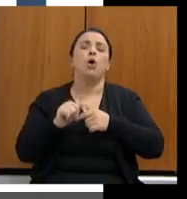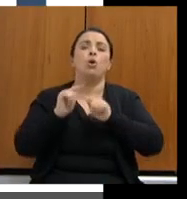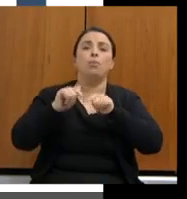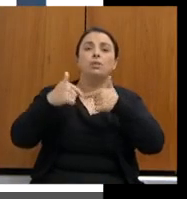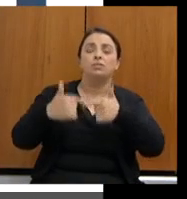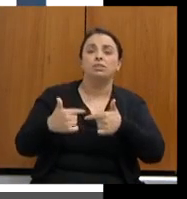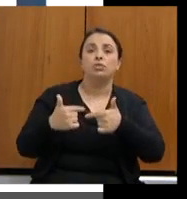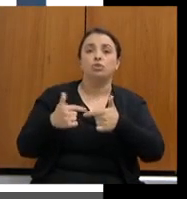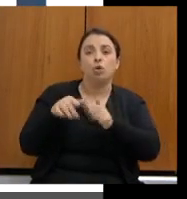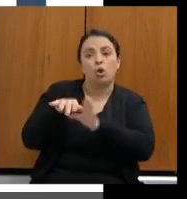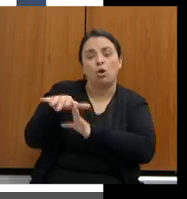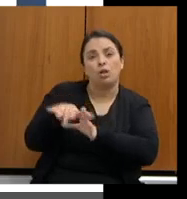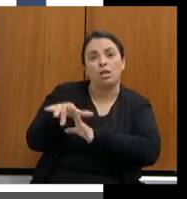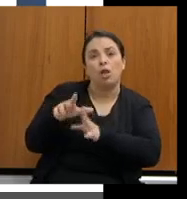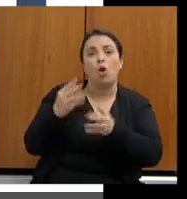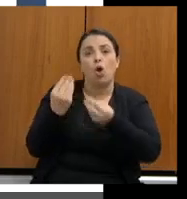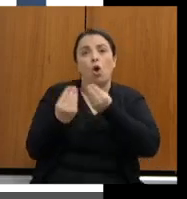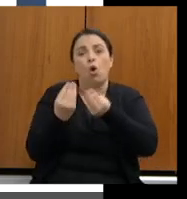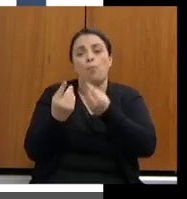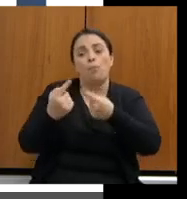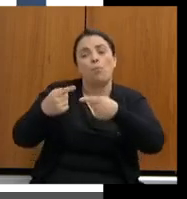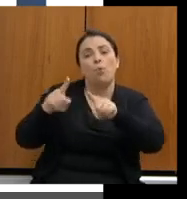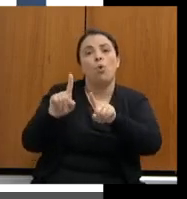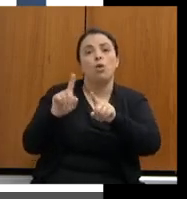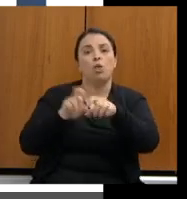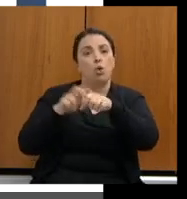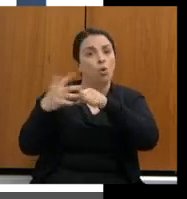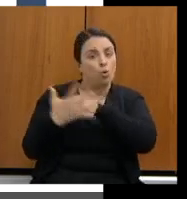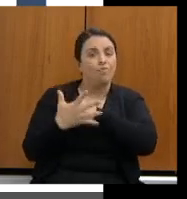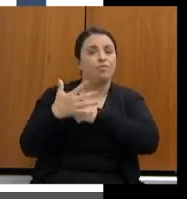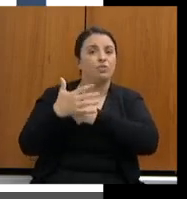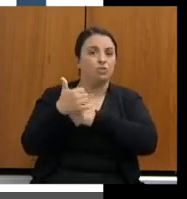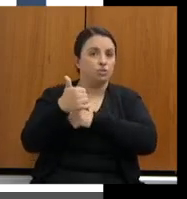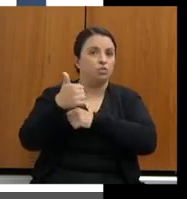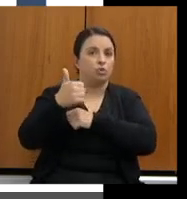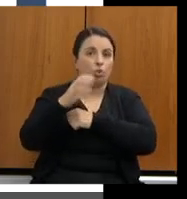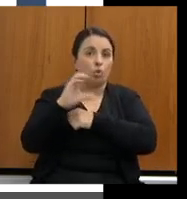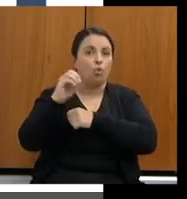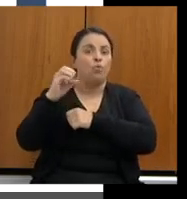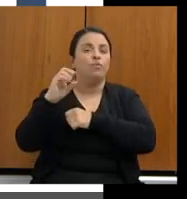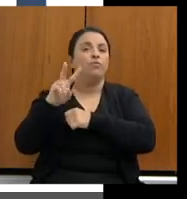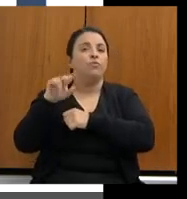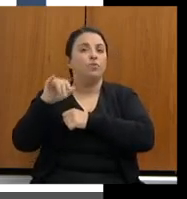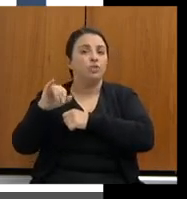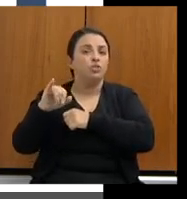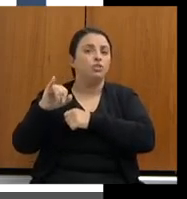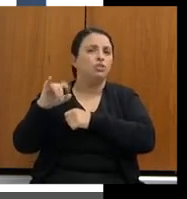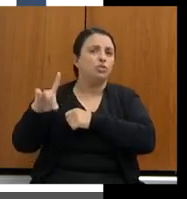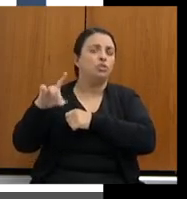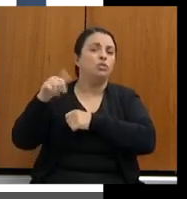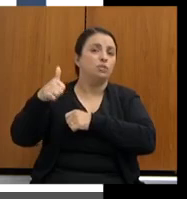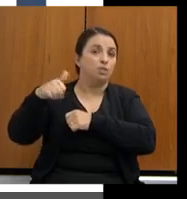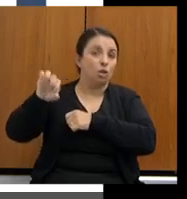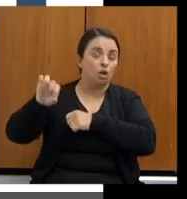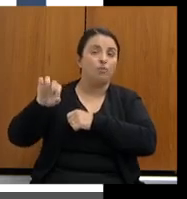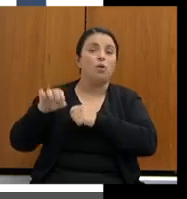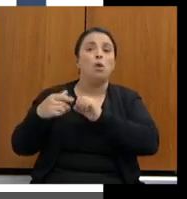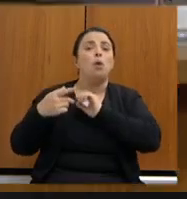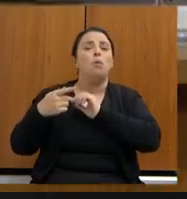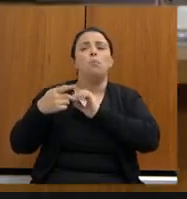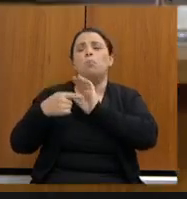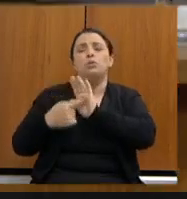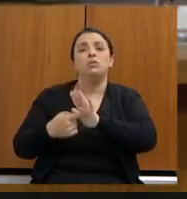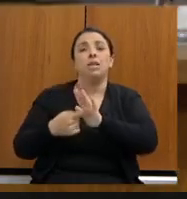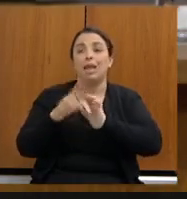de enfrentamento a pandemia covid-19 trazendo comportamento que cada bombeiro tem que ter dentro